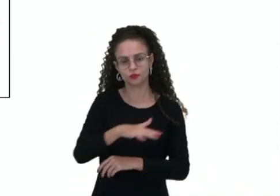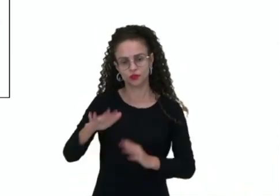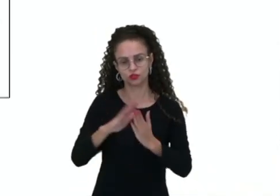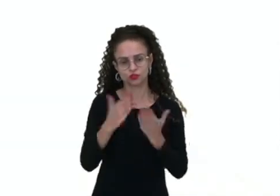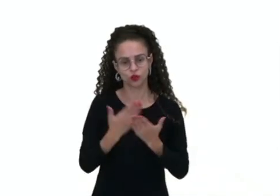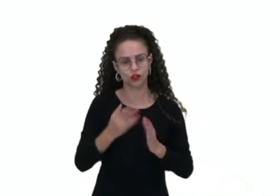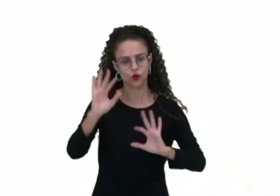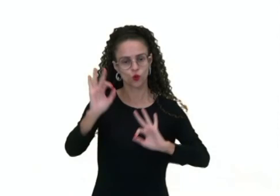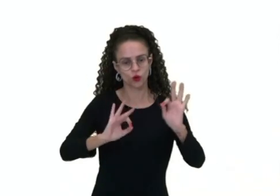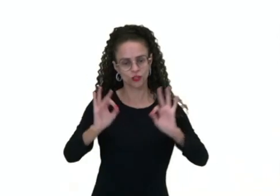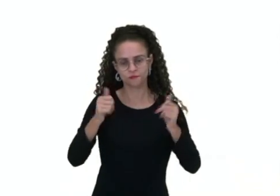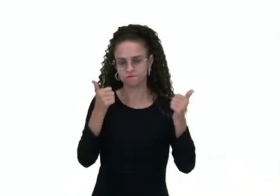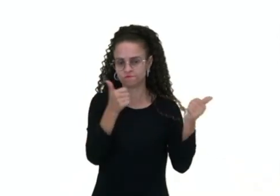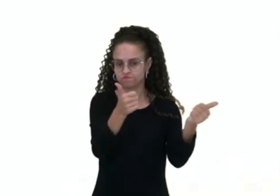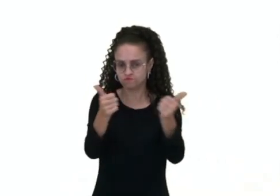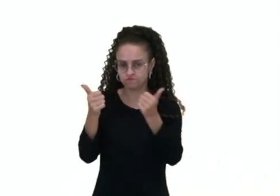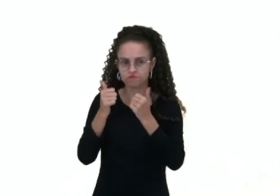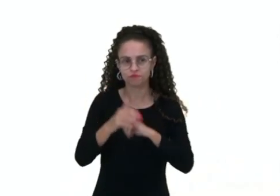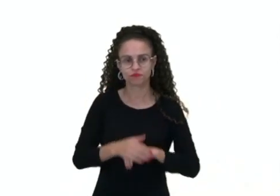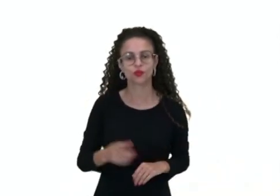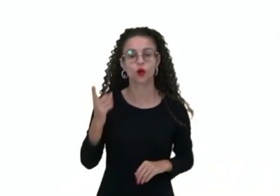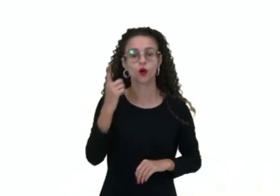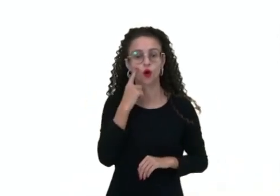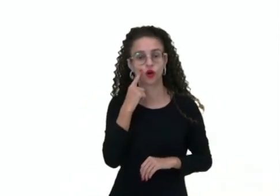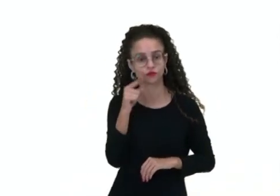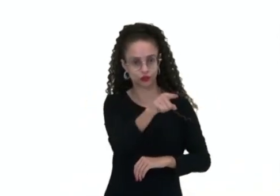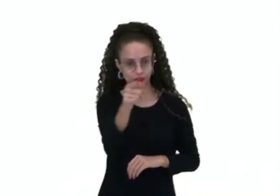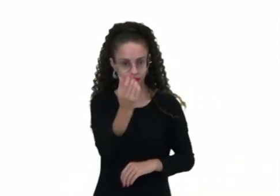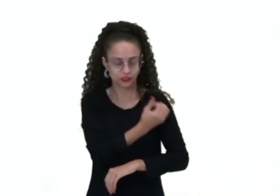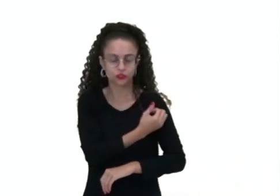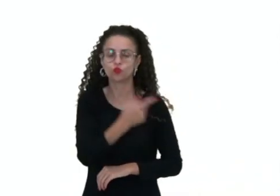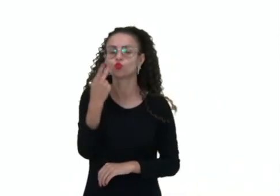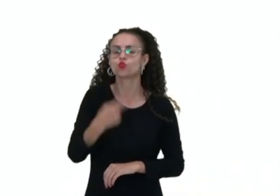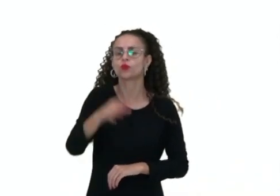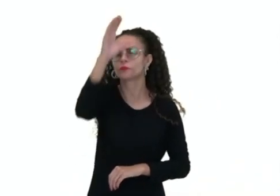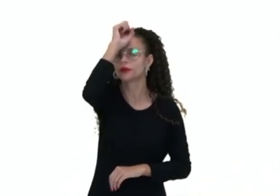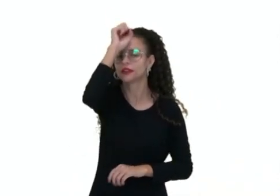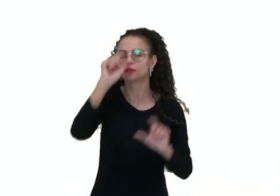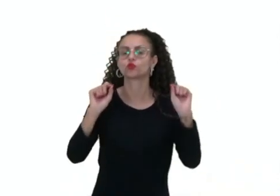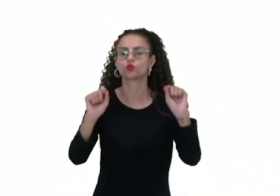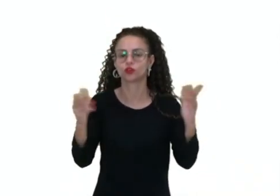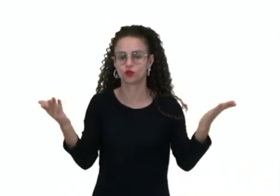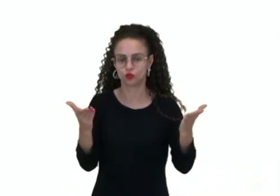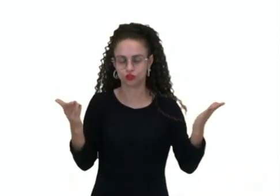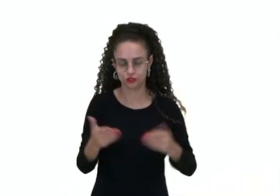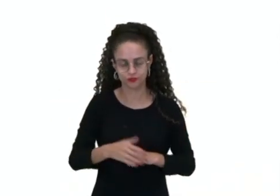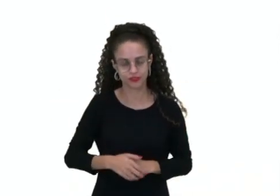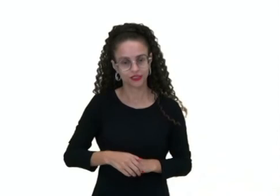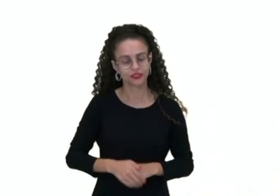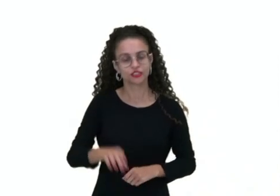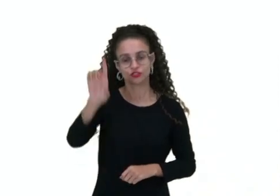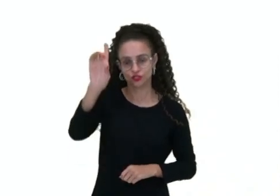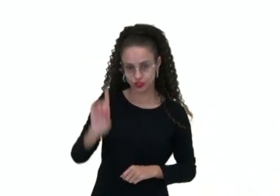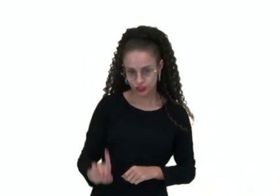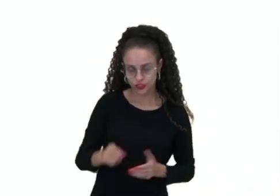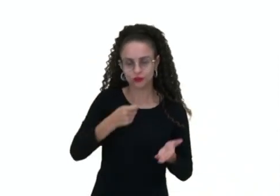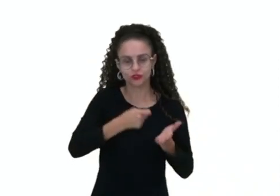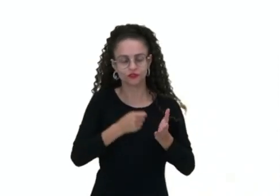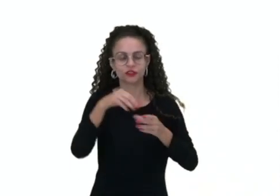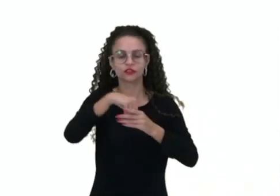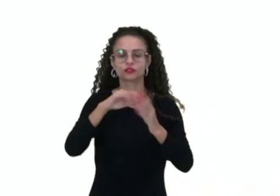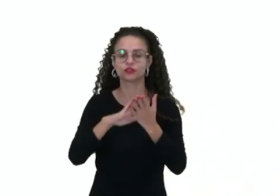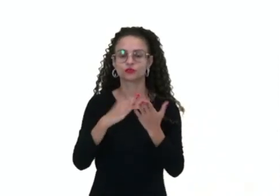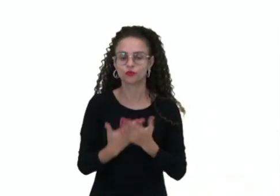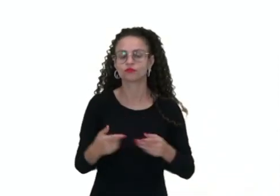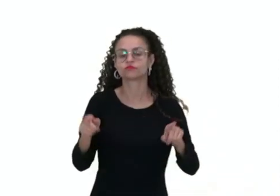sempre organizado e saudável. Olha, galerinha do sexto ano, hoje nós vimos e aprendemos um pouco sobre direitos e deveres dentro da escola,